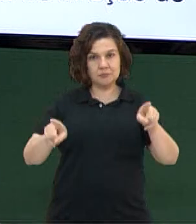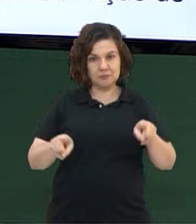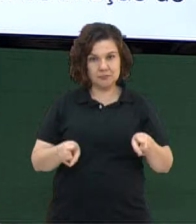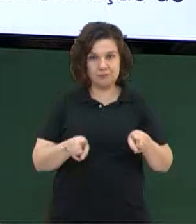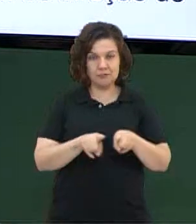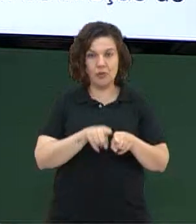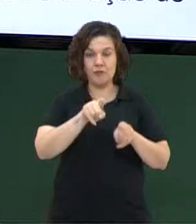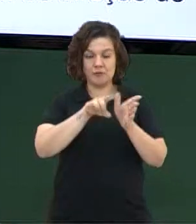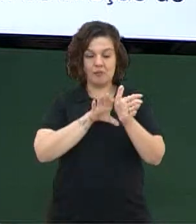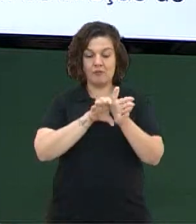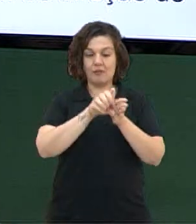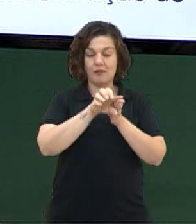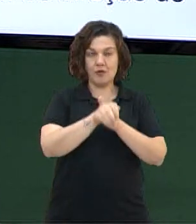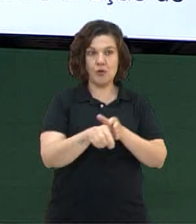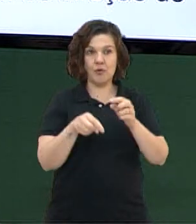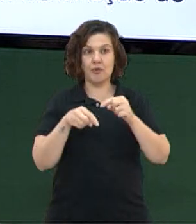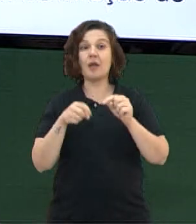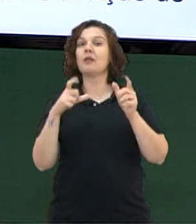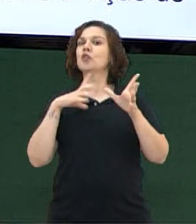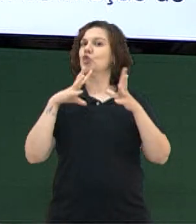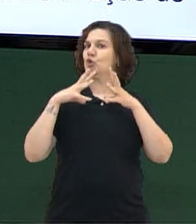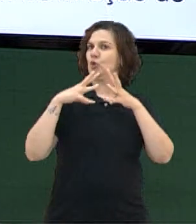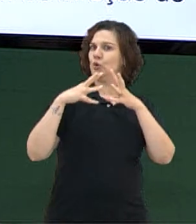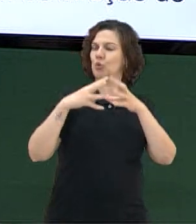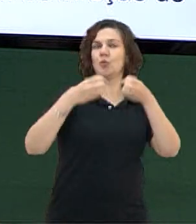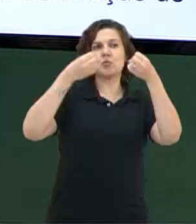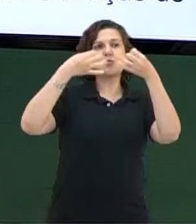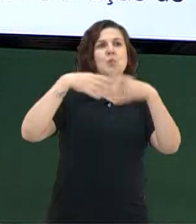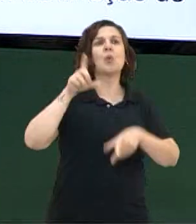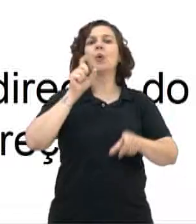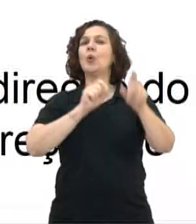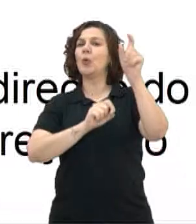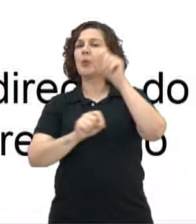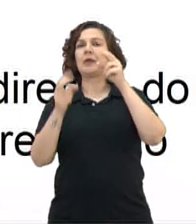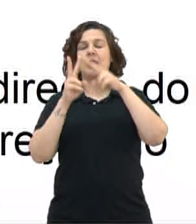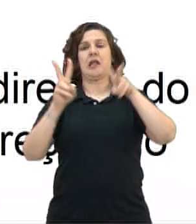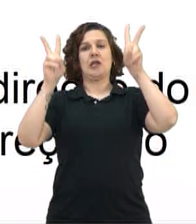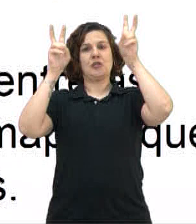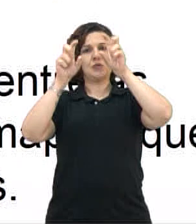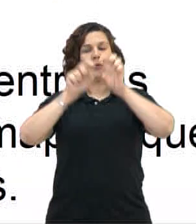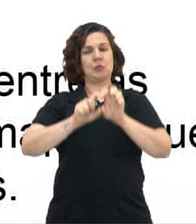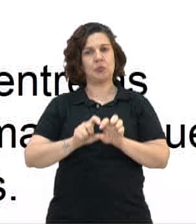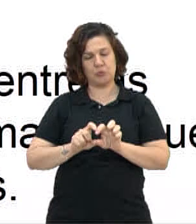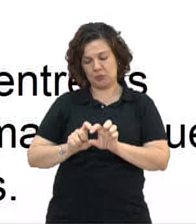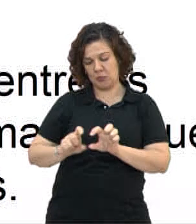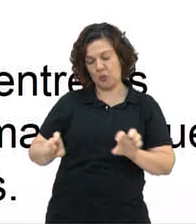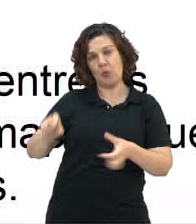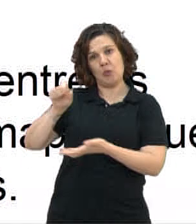Classroom, você vai encontrar todas essas definições aqui, do que é o título, a fonte, a